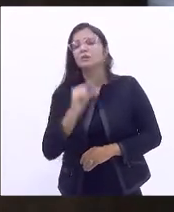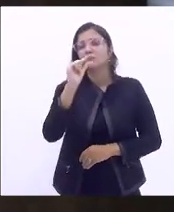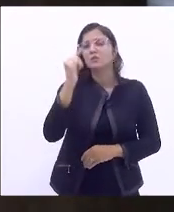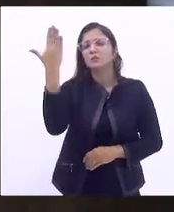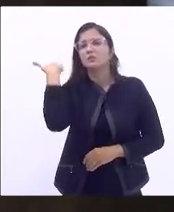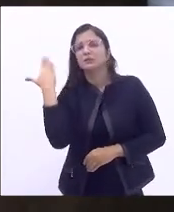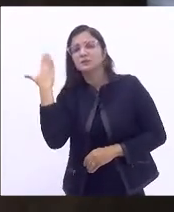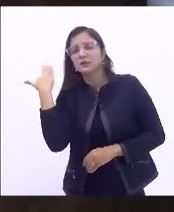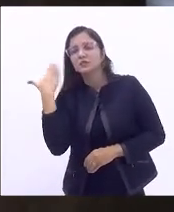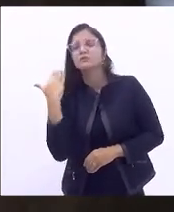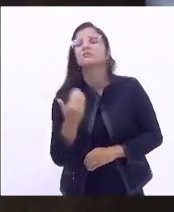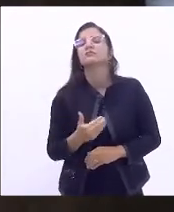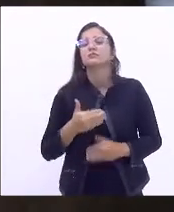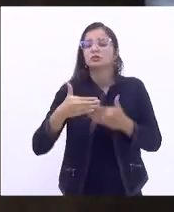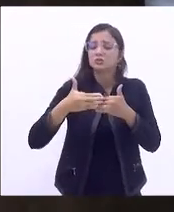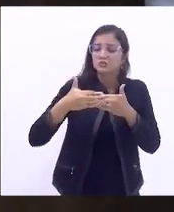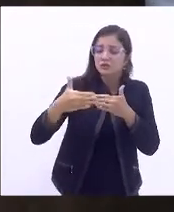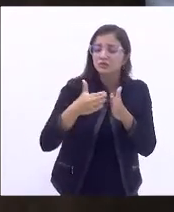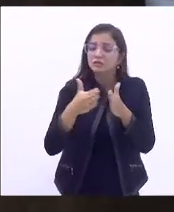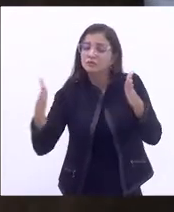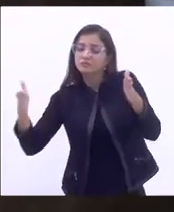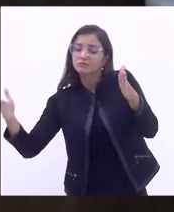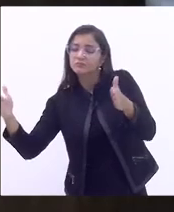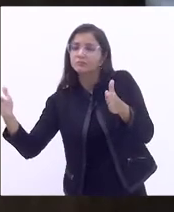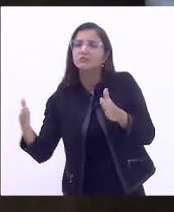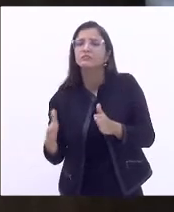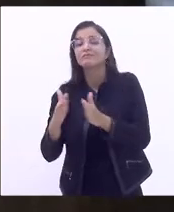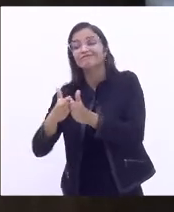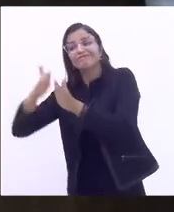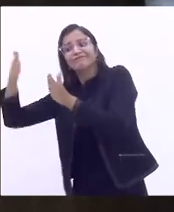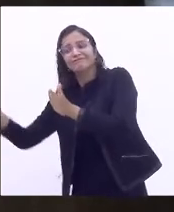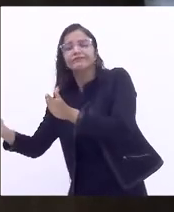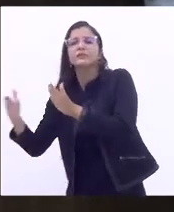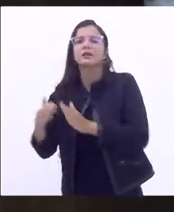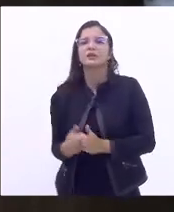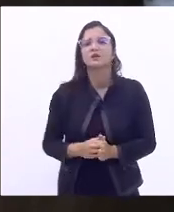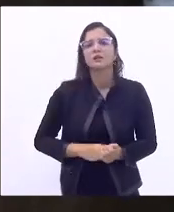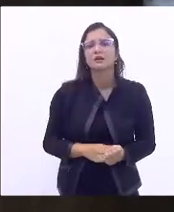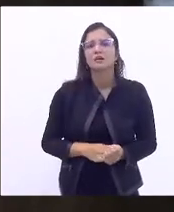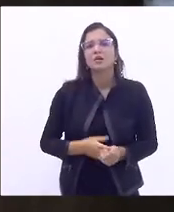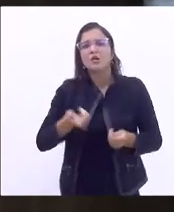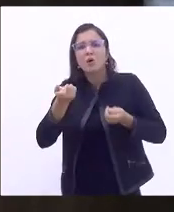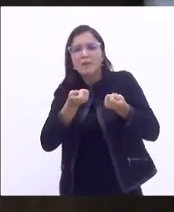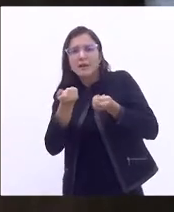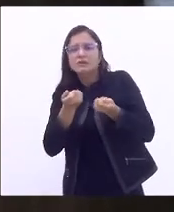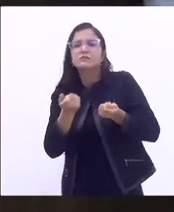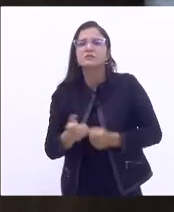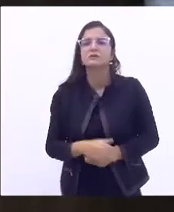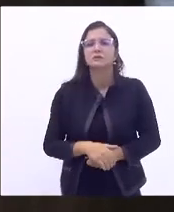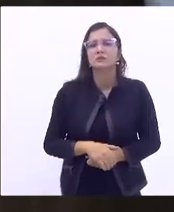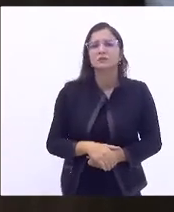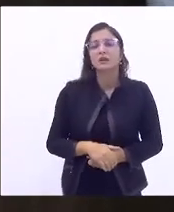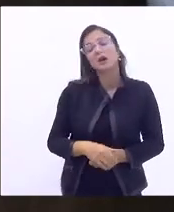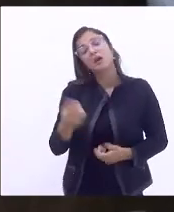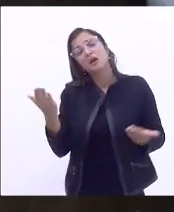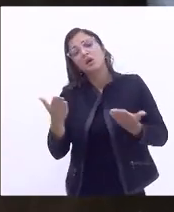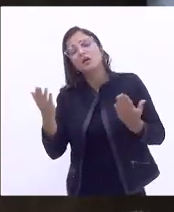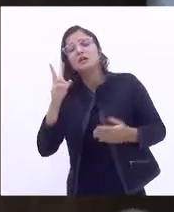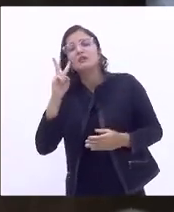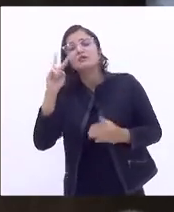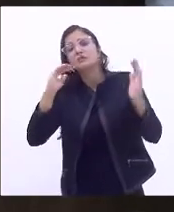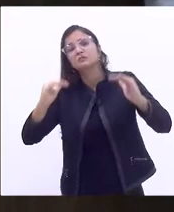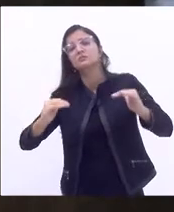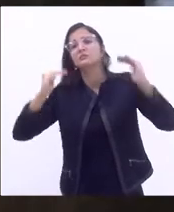agora, ao comércio, salvo erro de memória, para uma decisão do Supremo, para ver a compatibilidade